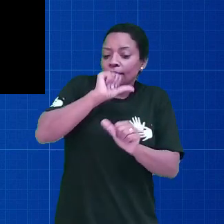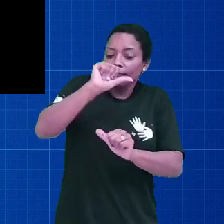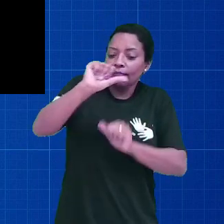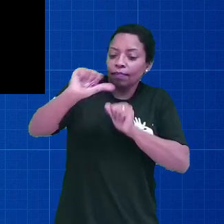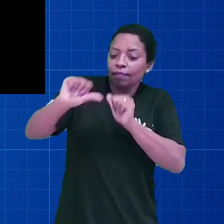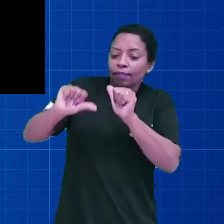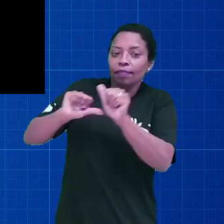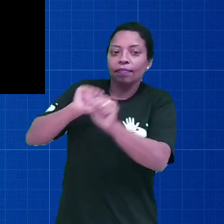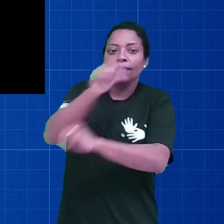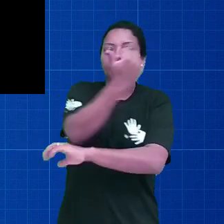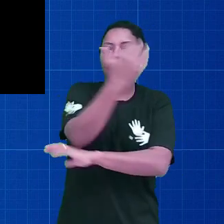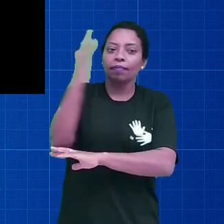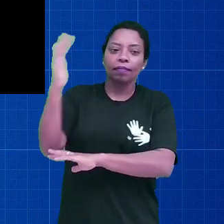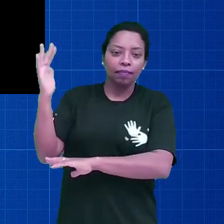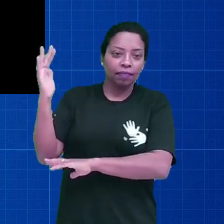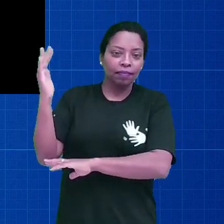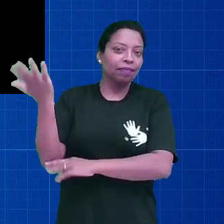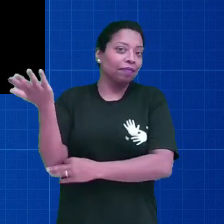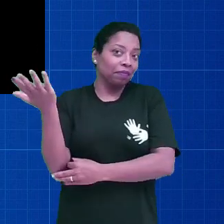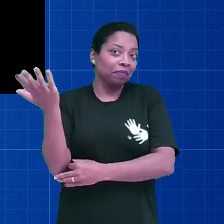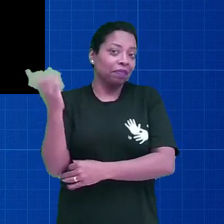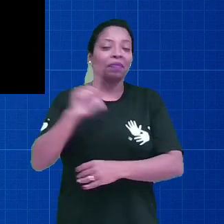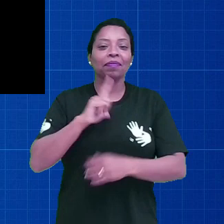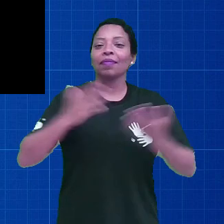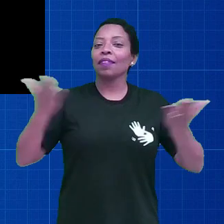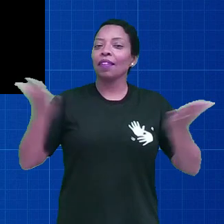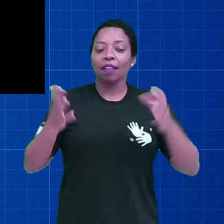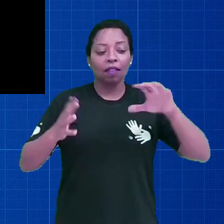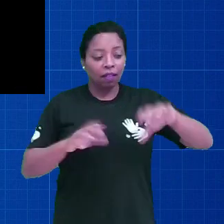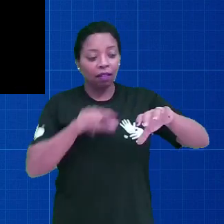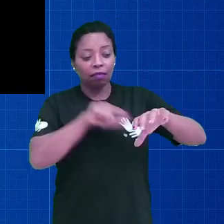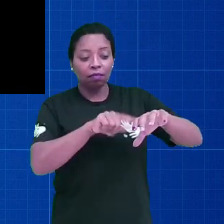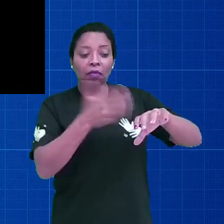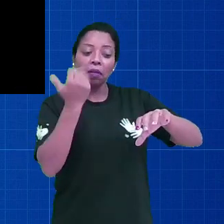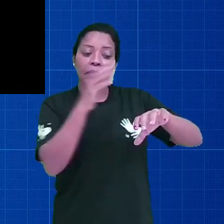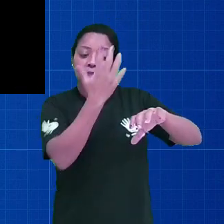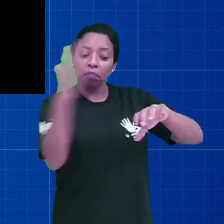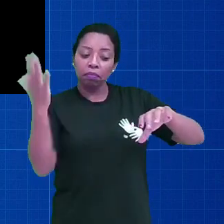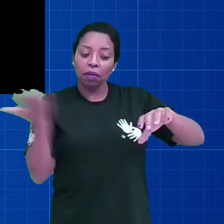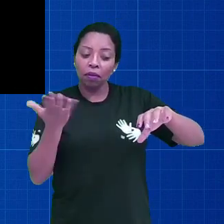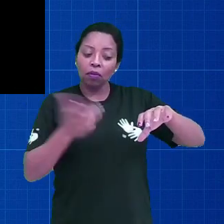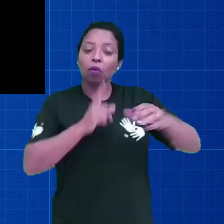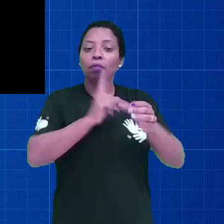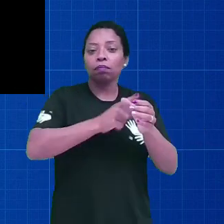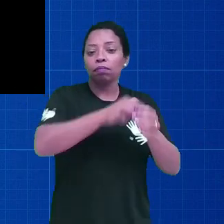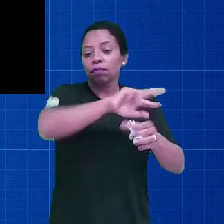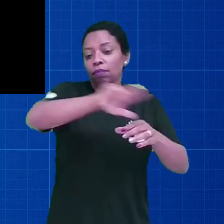modificação no ambiente, onde você tem a estação meteorológica, onde você tem a coleta de dados.